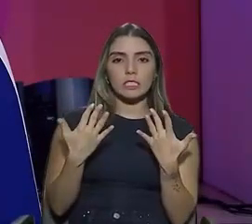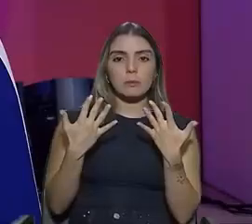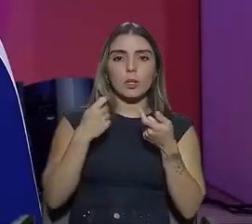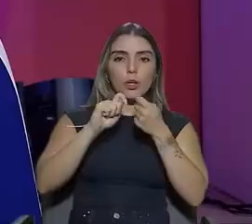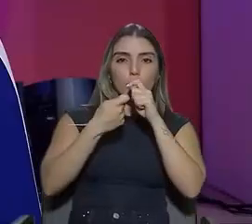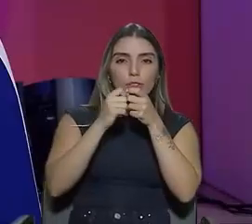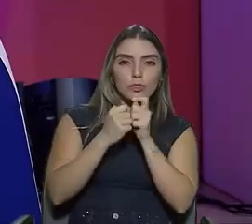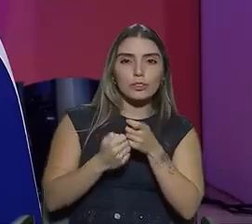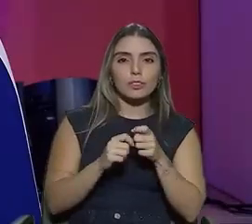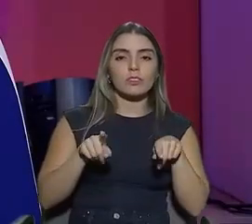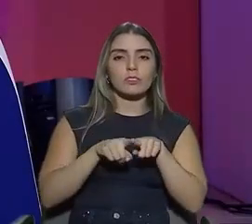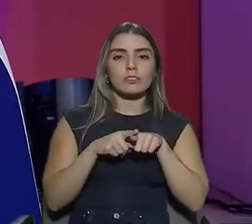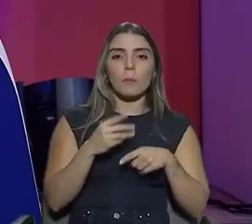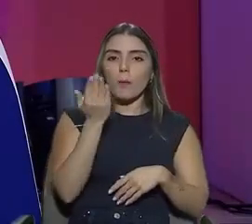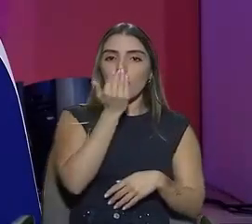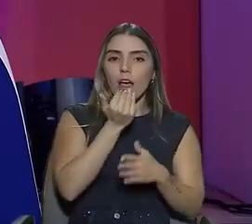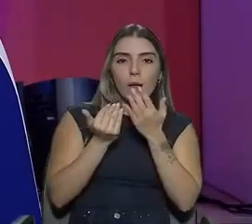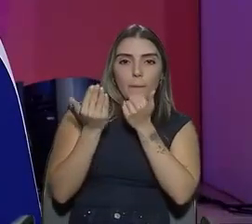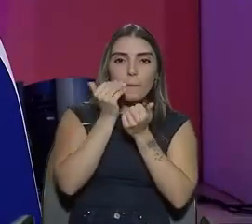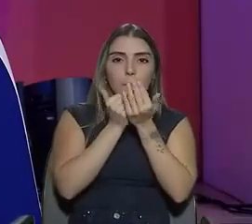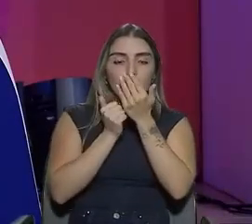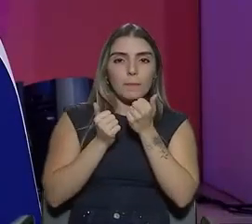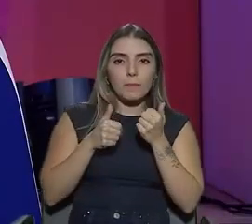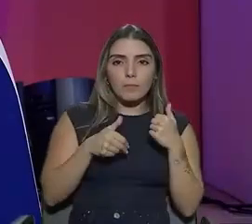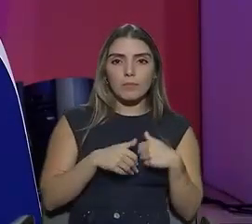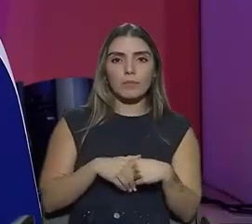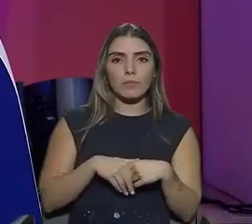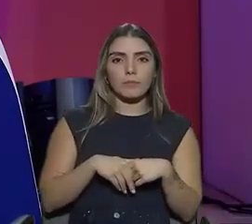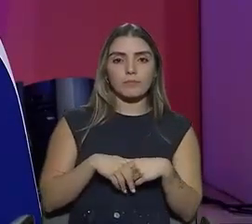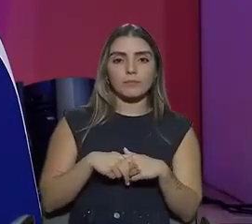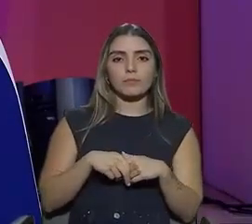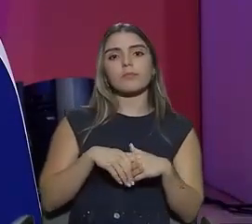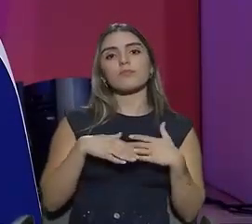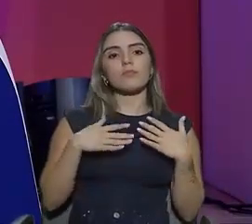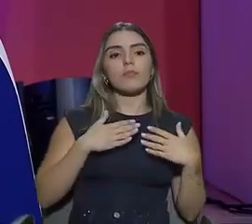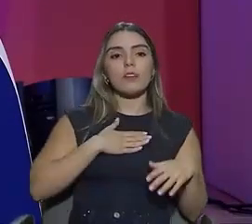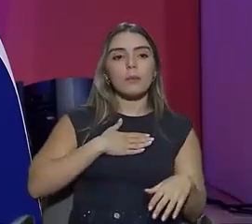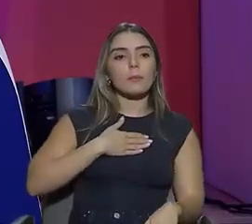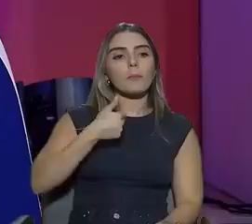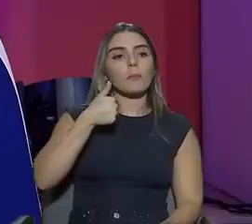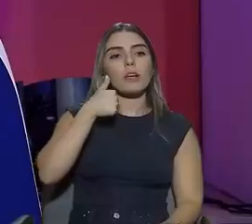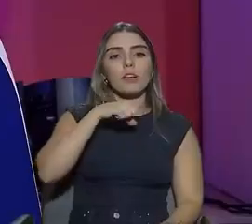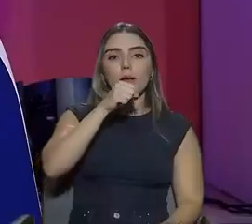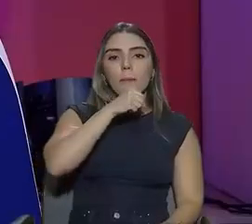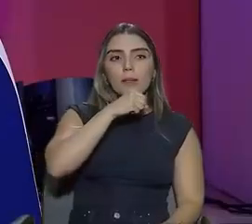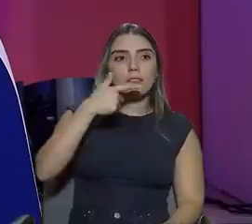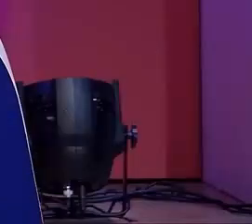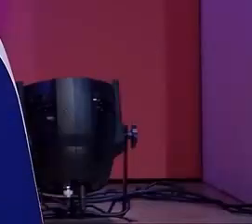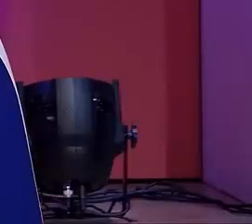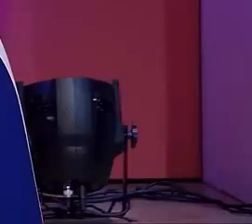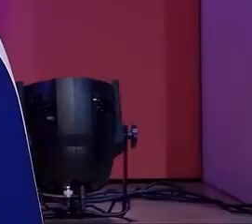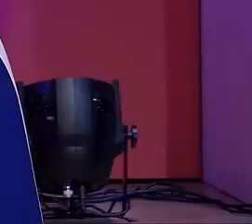Então, essa tessitura, né, que acontece desde a minha bisavó, fazendo cestos de palha de ariri,